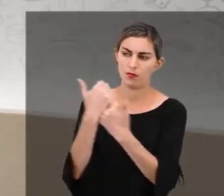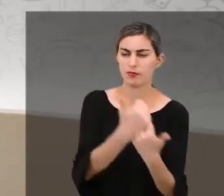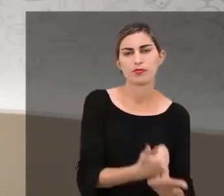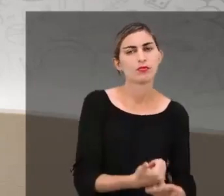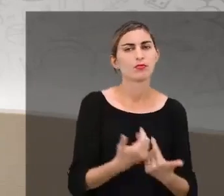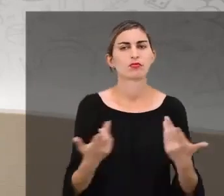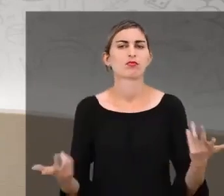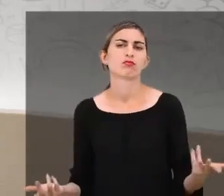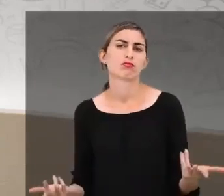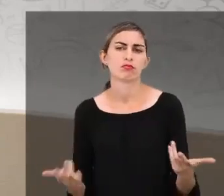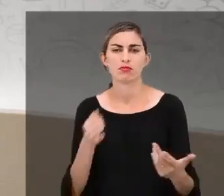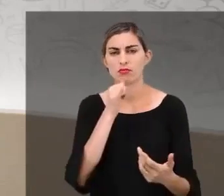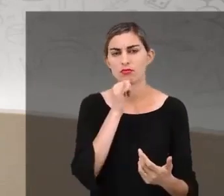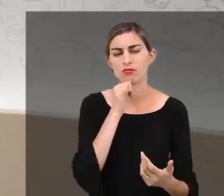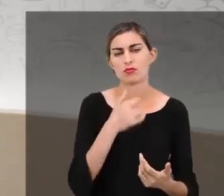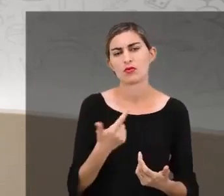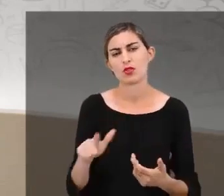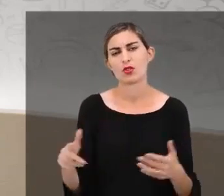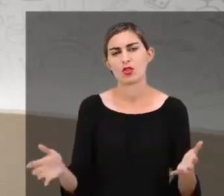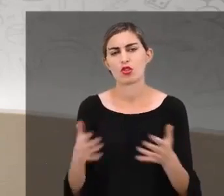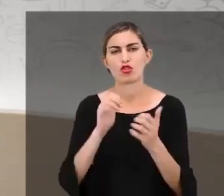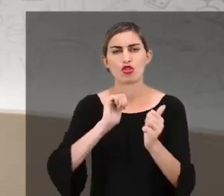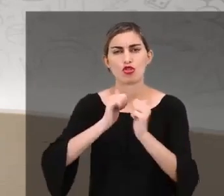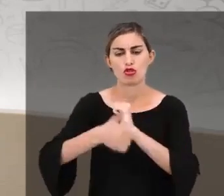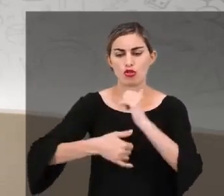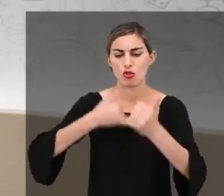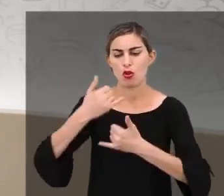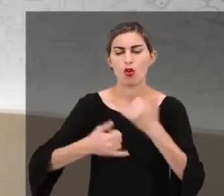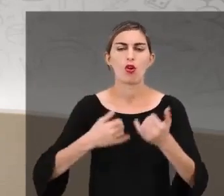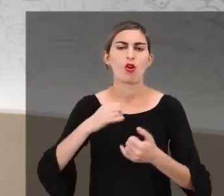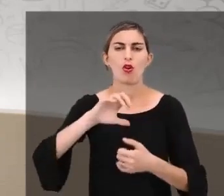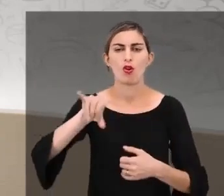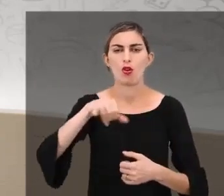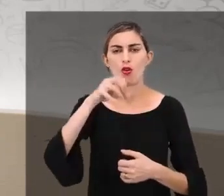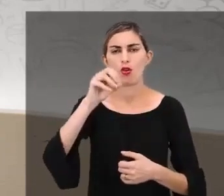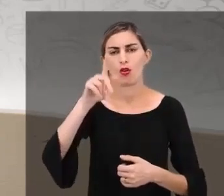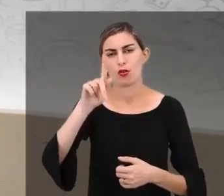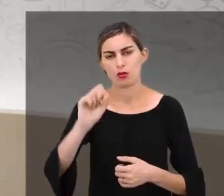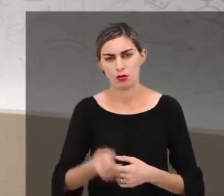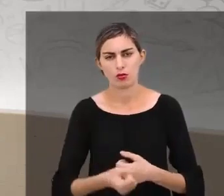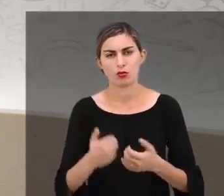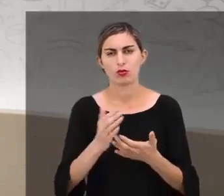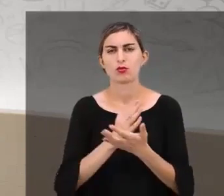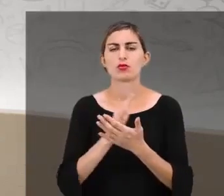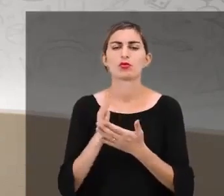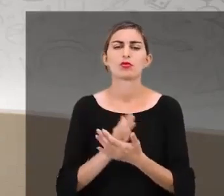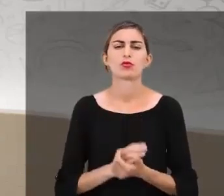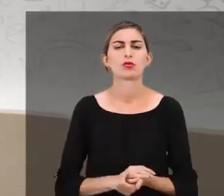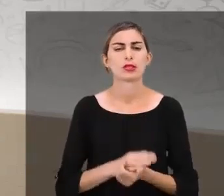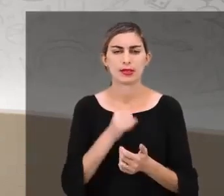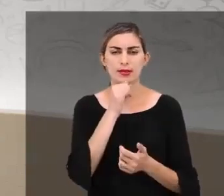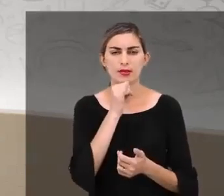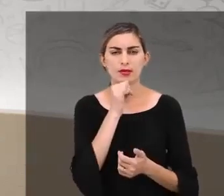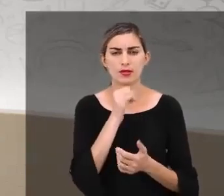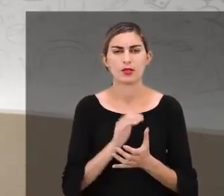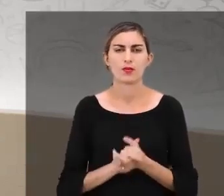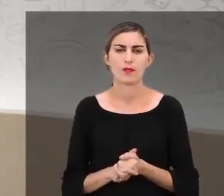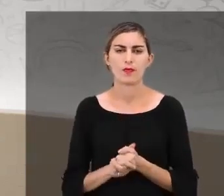exemplo. Ela também pode promover jogos, ela pode também ir ao usuário. Por